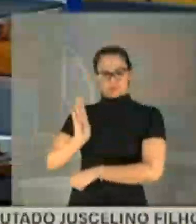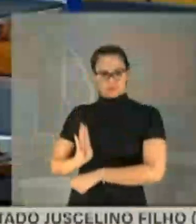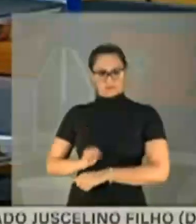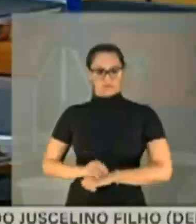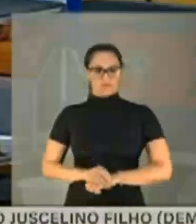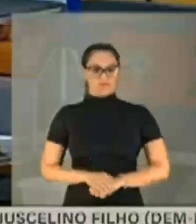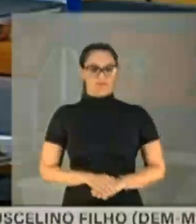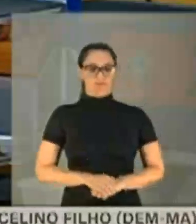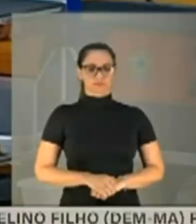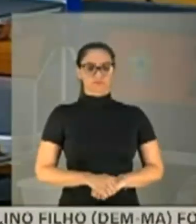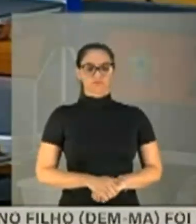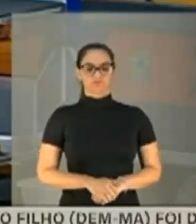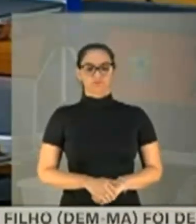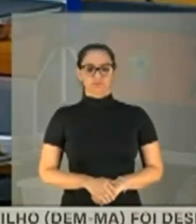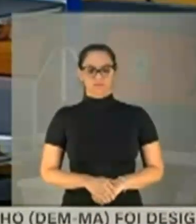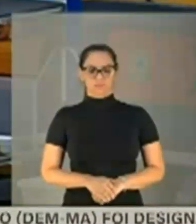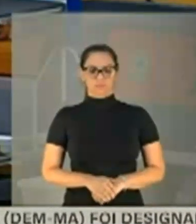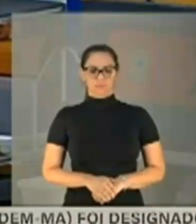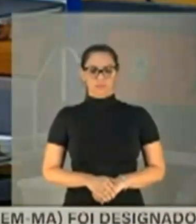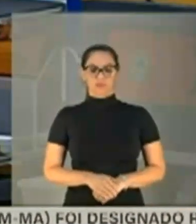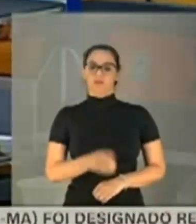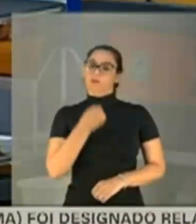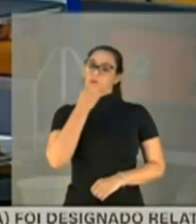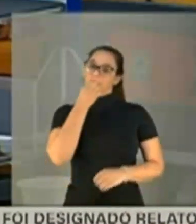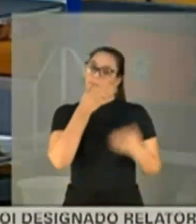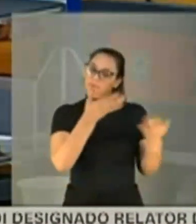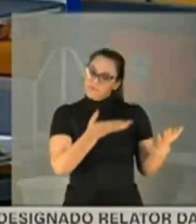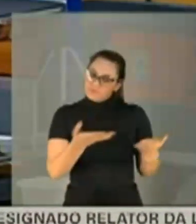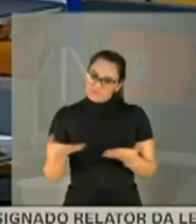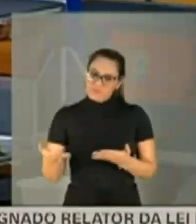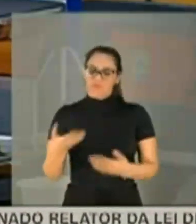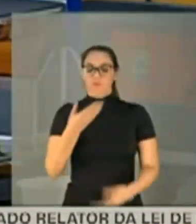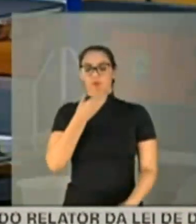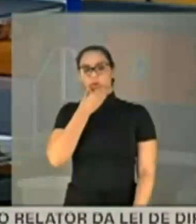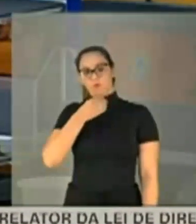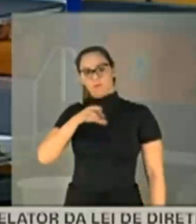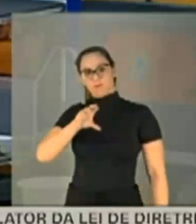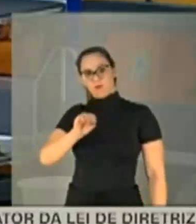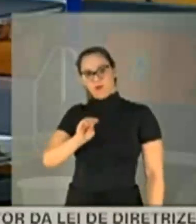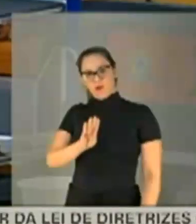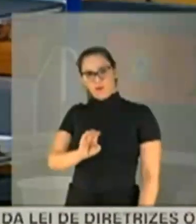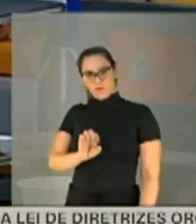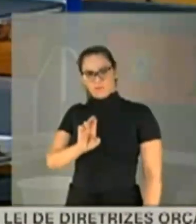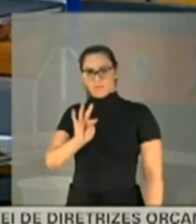Eu queria dar as boas-vindas para o senhor Roberto